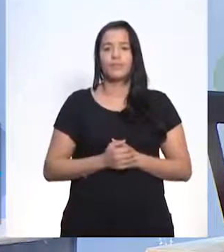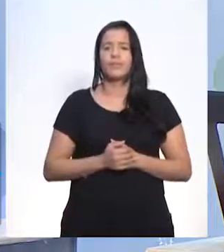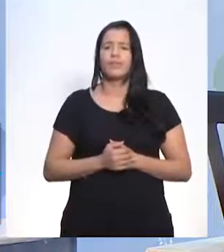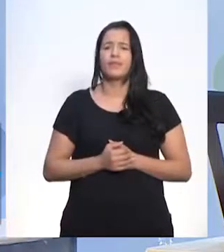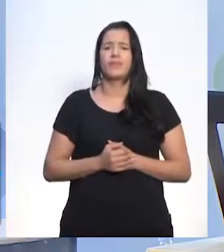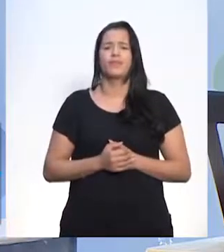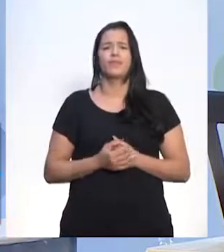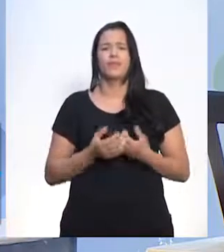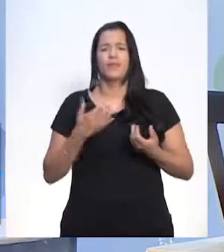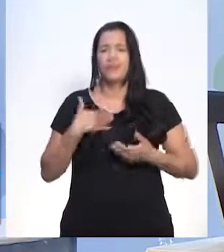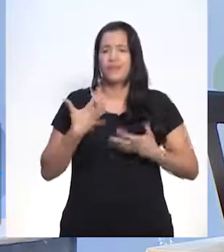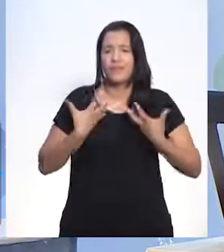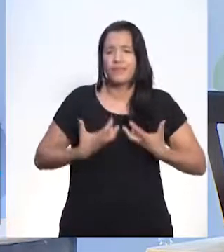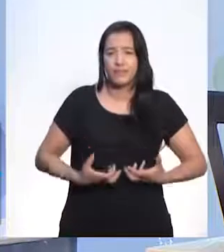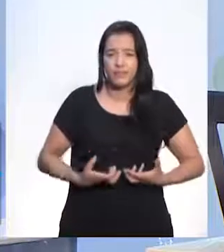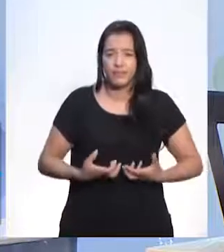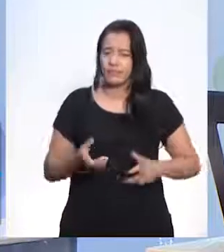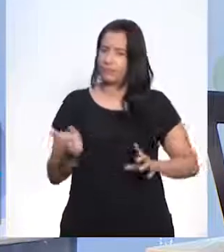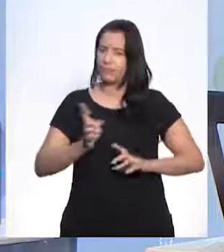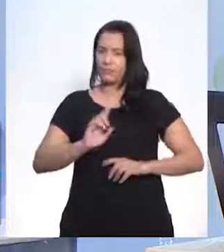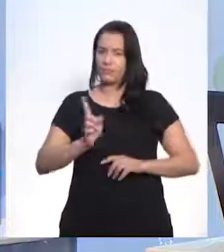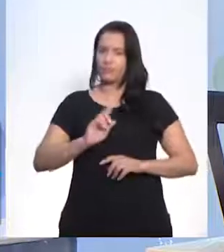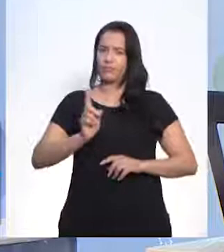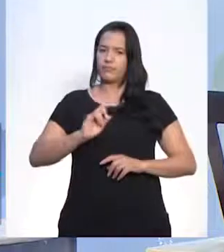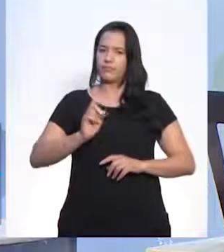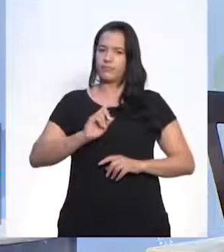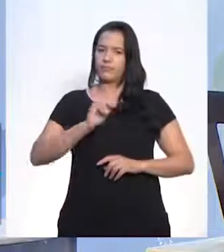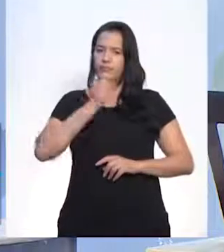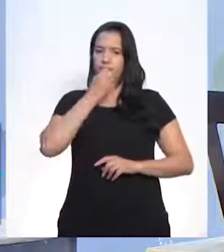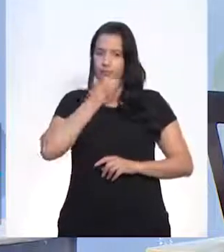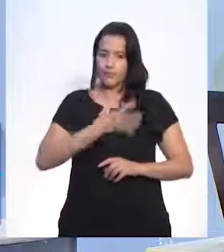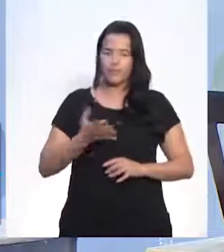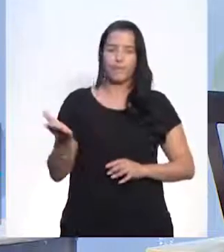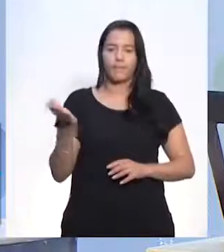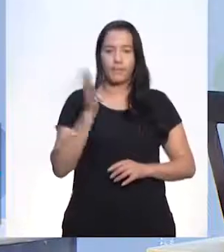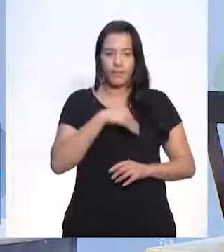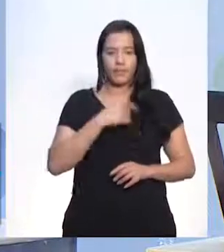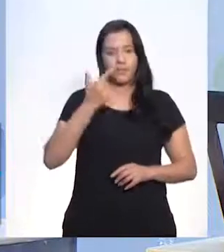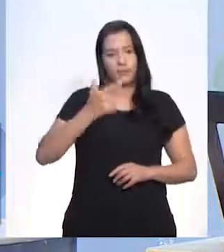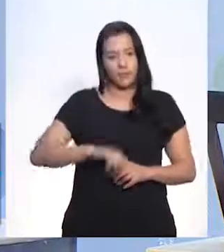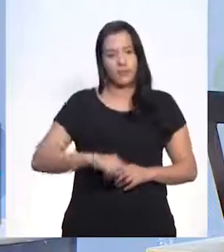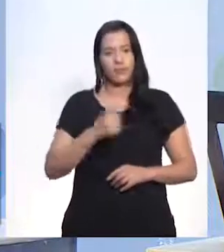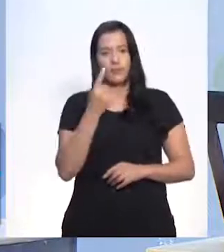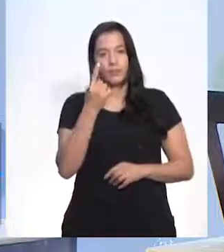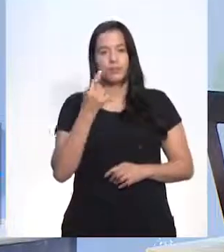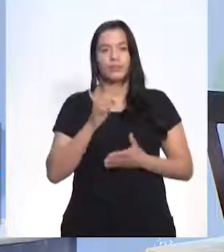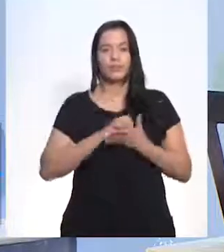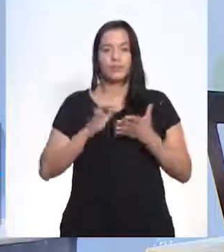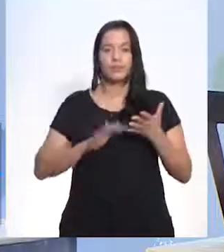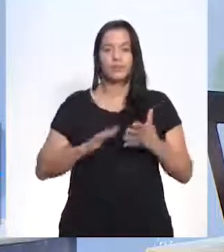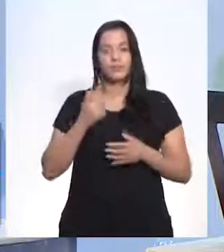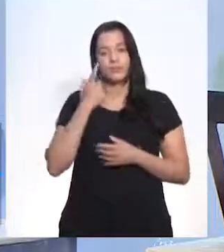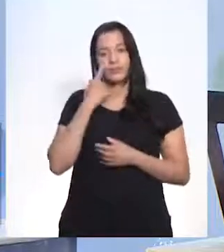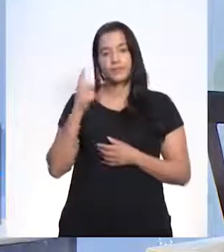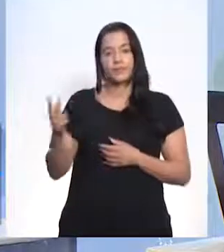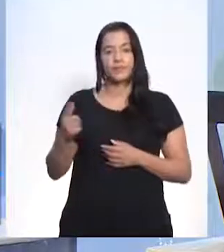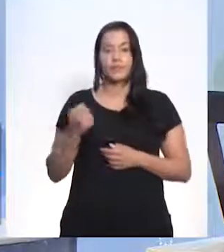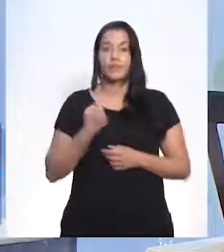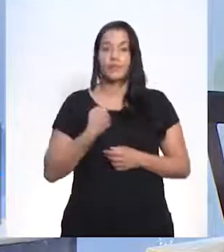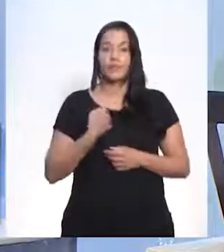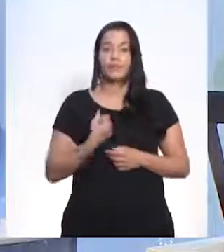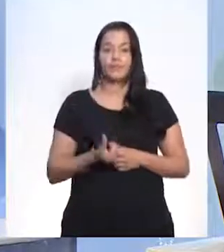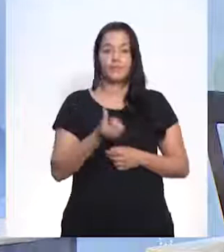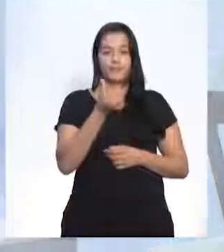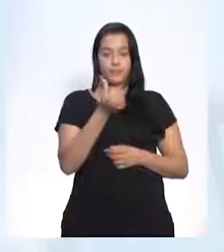nossa, professora, já cansei. Não, não cansa não. Vamos fazer mais uma. Vem cá, presta atenção na atividade. Atividade 6,